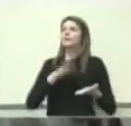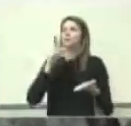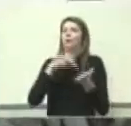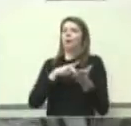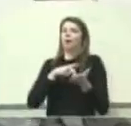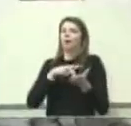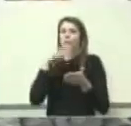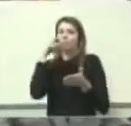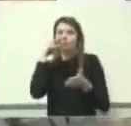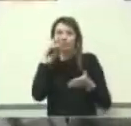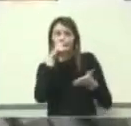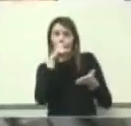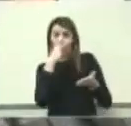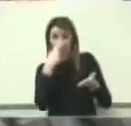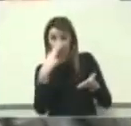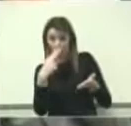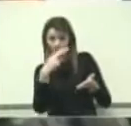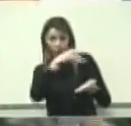fantasmas